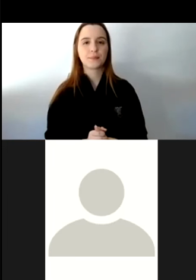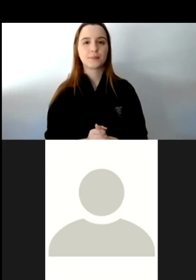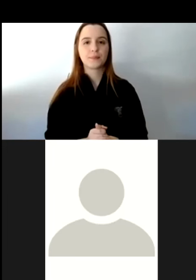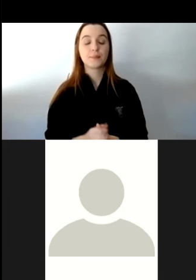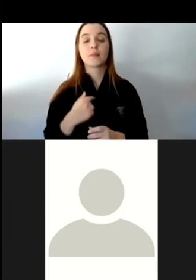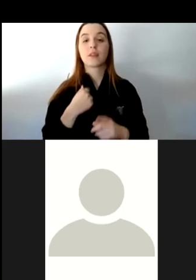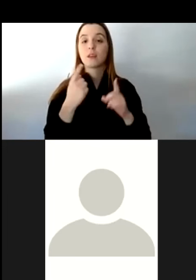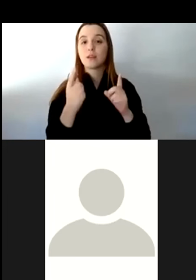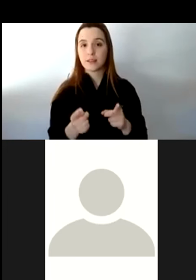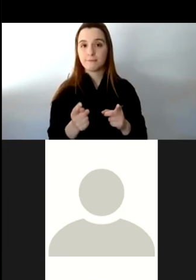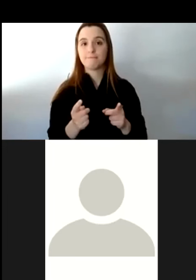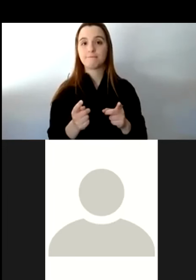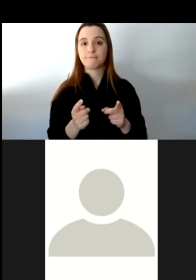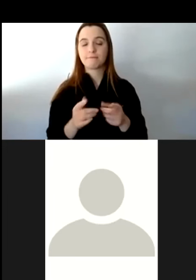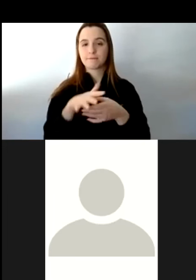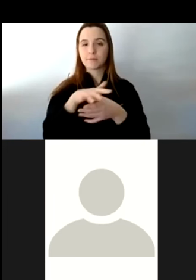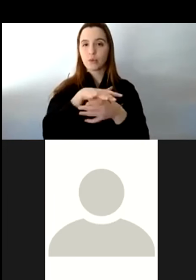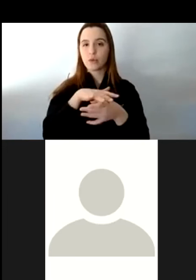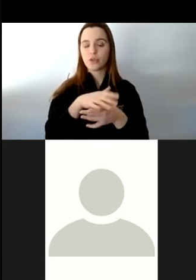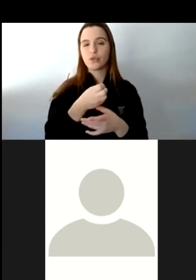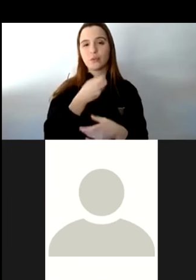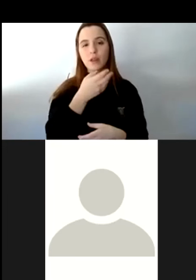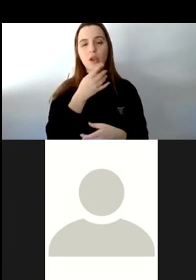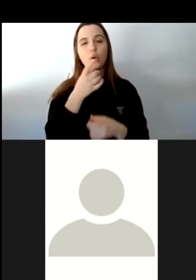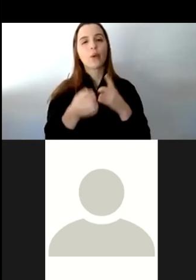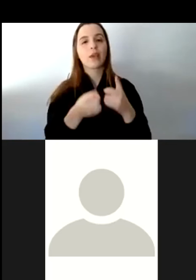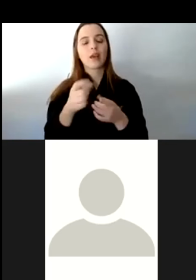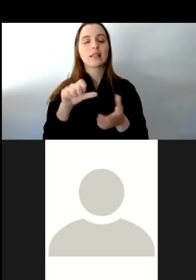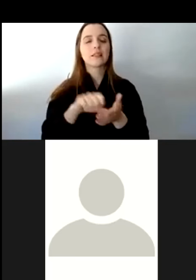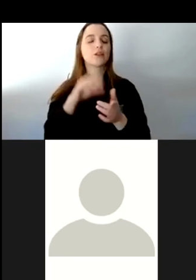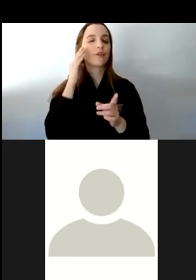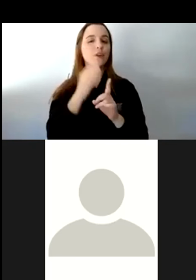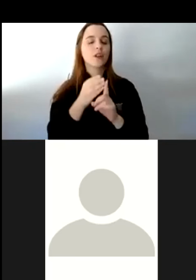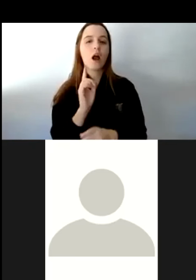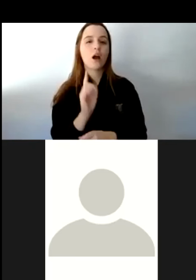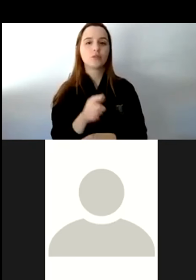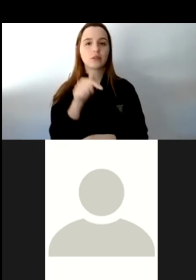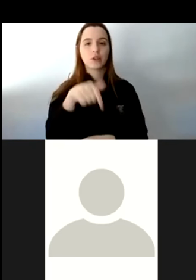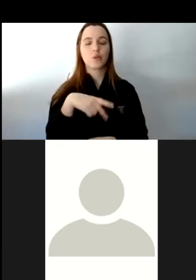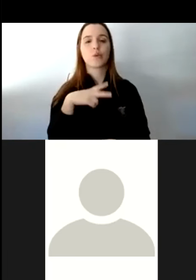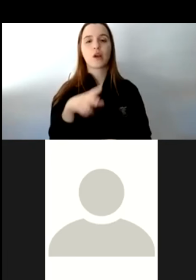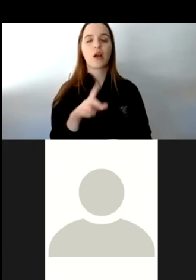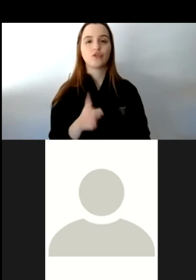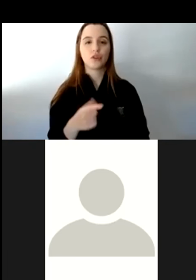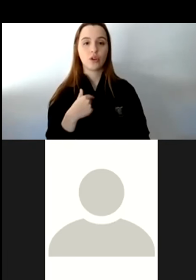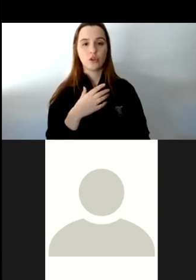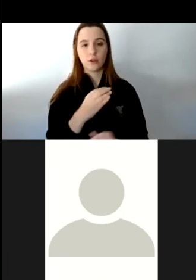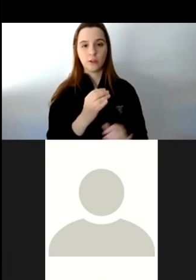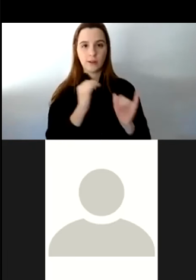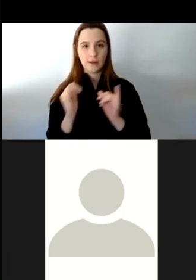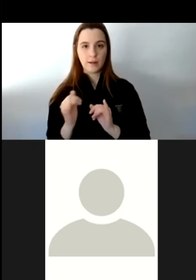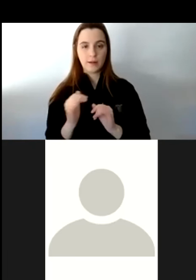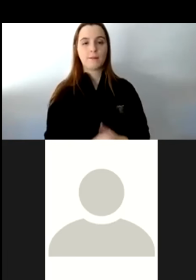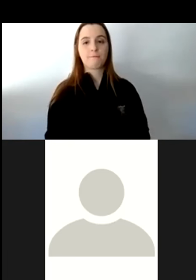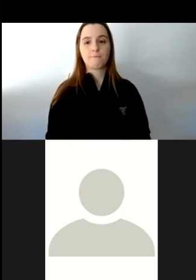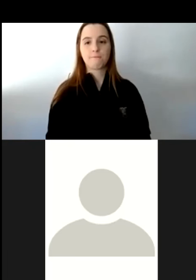por contextualizar aquilo que são os centros de referência, os centros de referência em Portugal, pedir-lhe que passasse ao